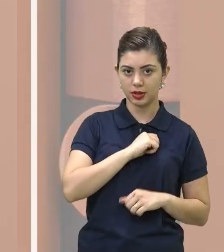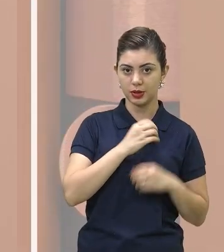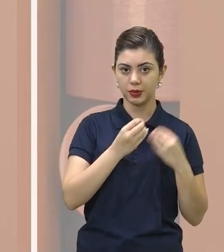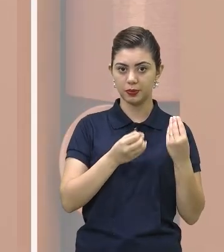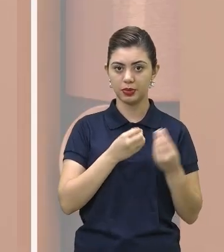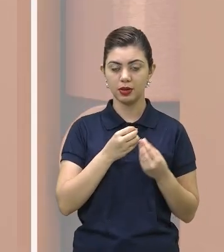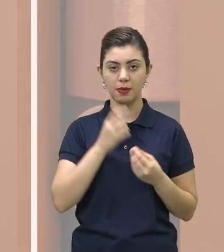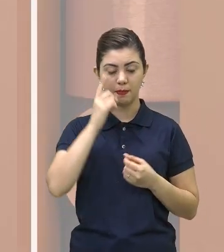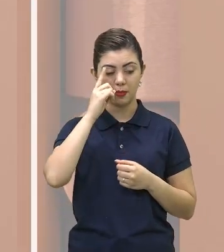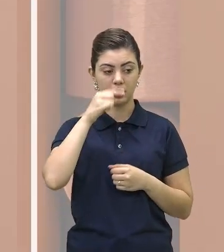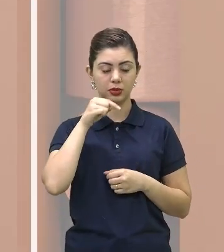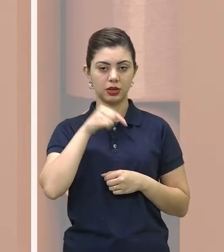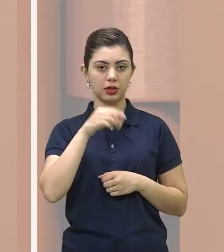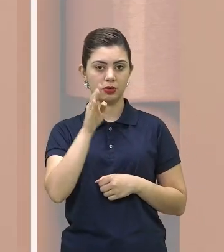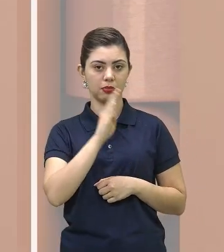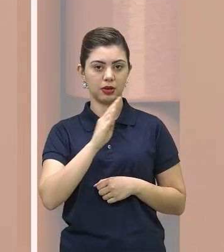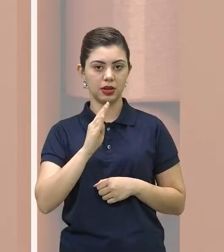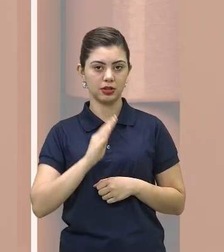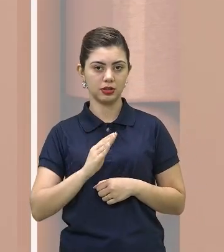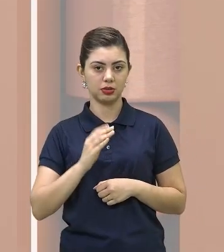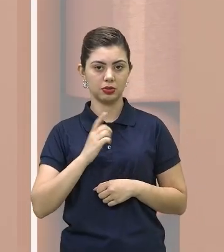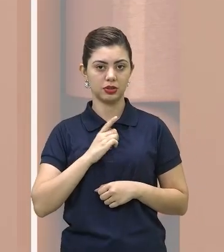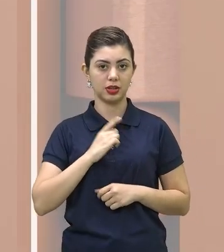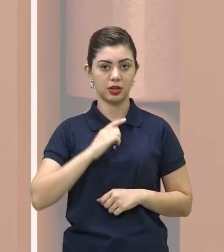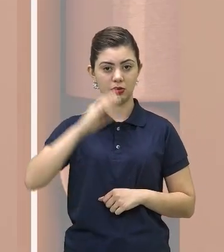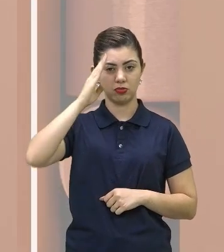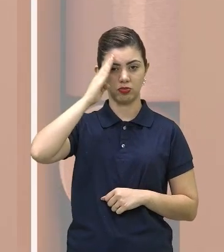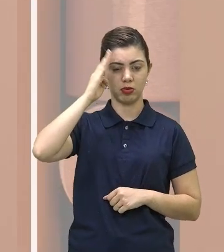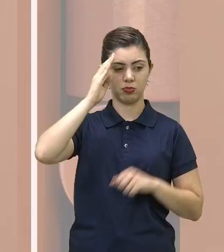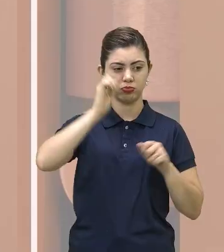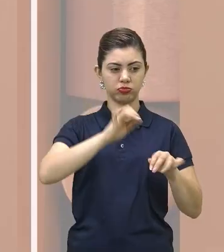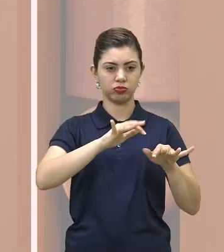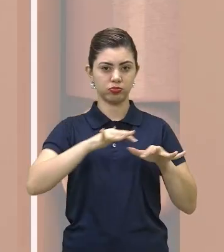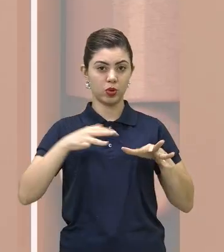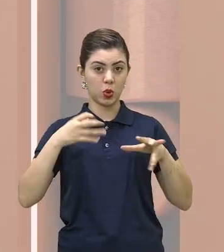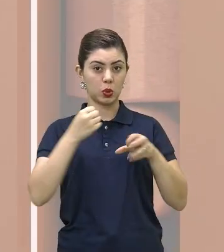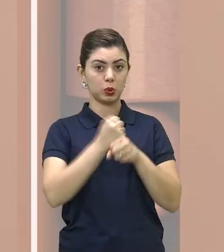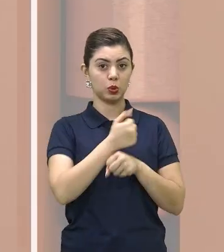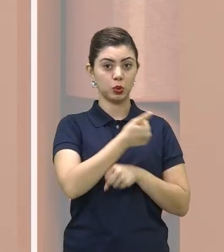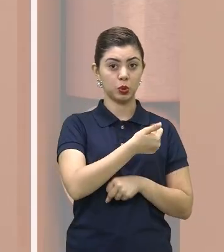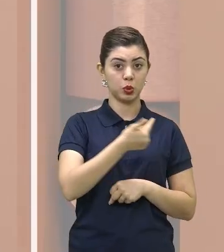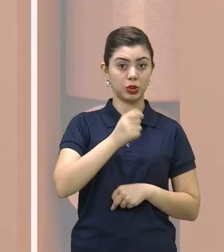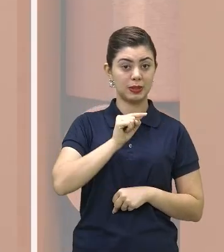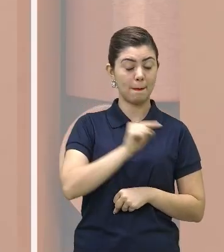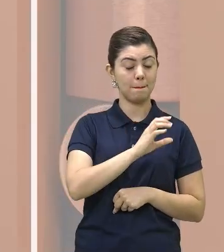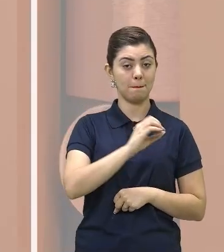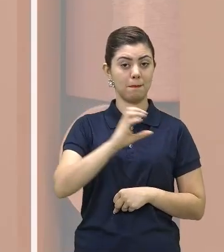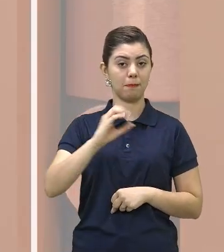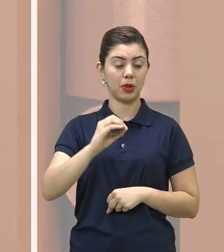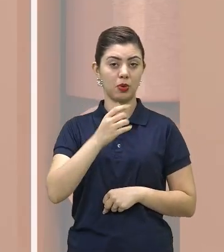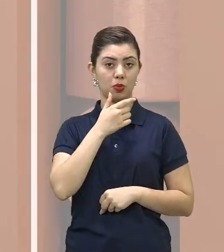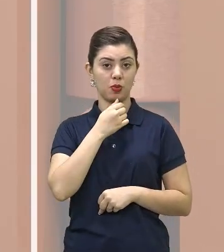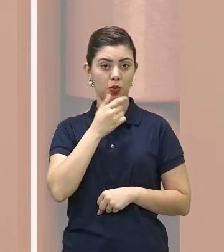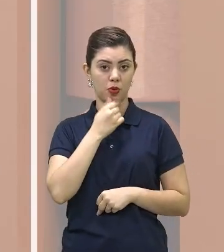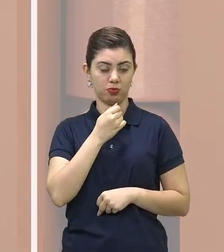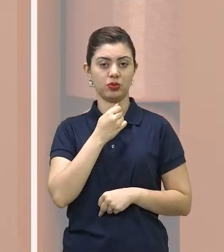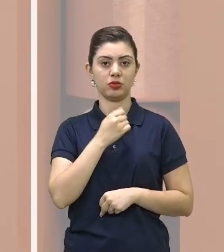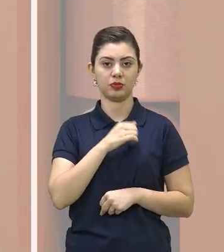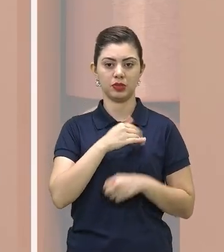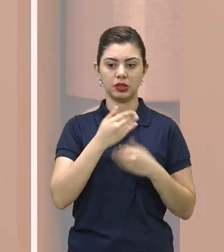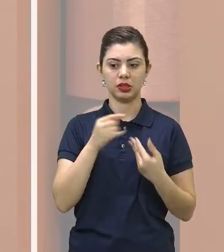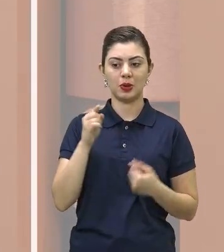Brasil uma esquadra com mais de 12.000 homens. Pressionados por mar e por terra,